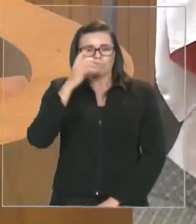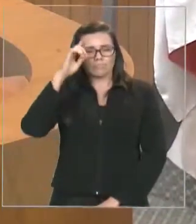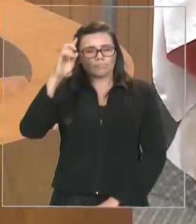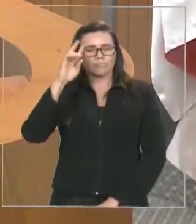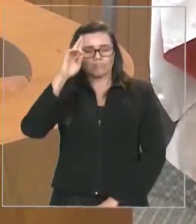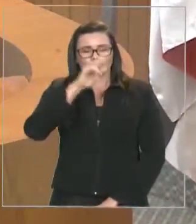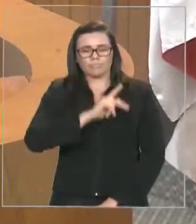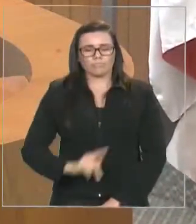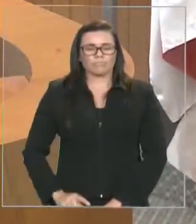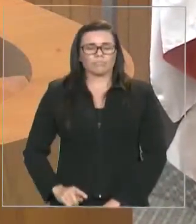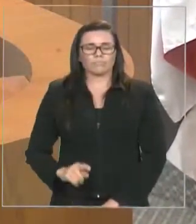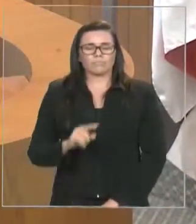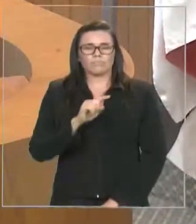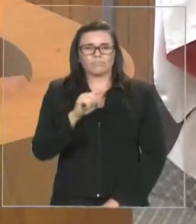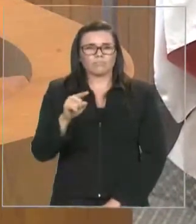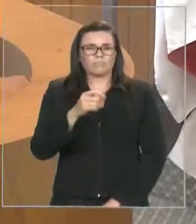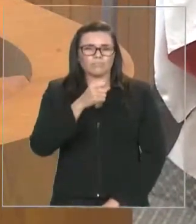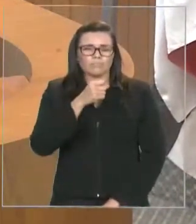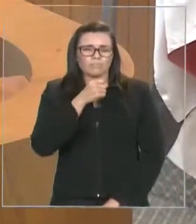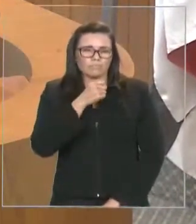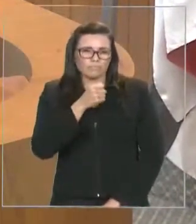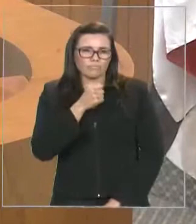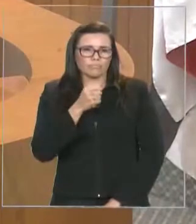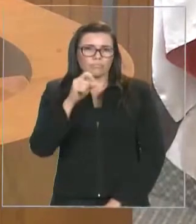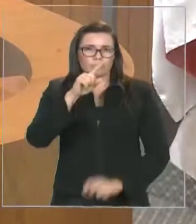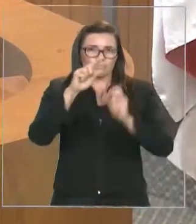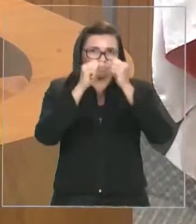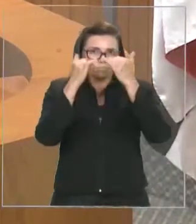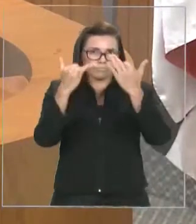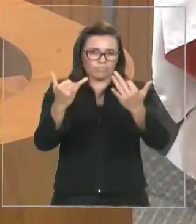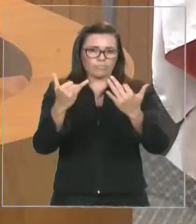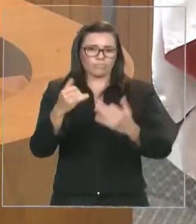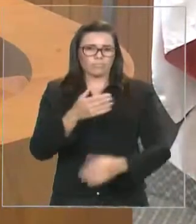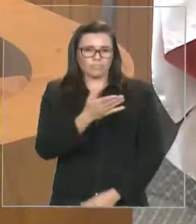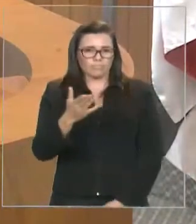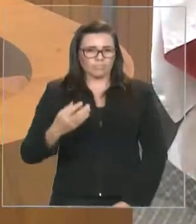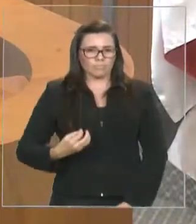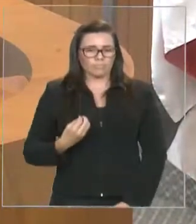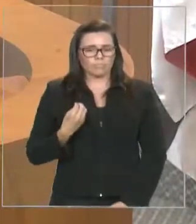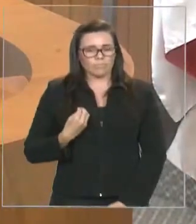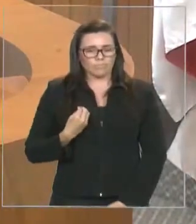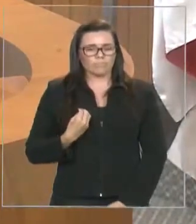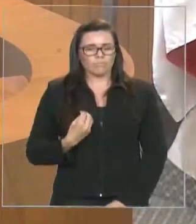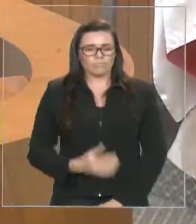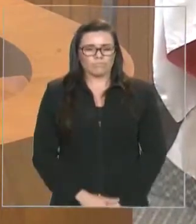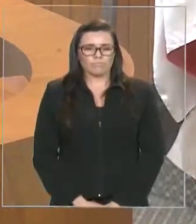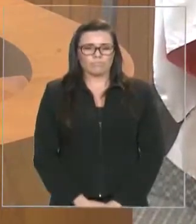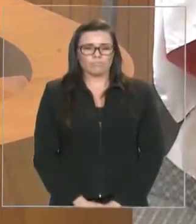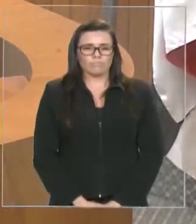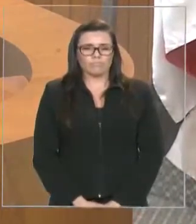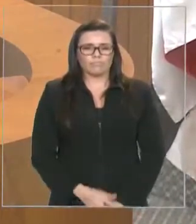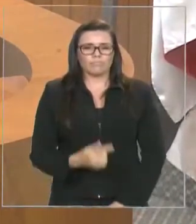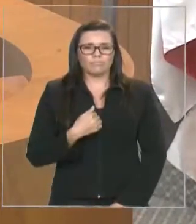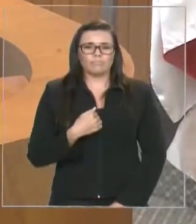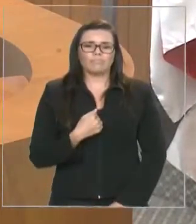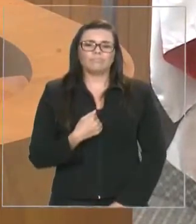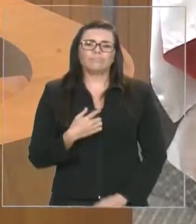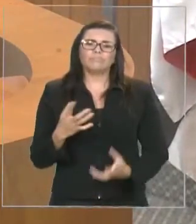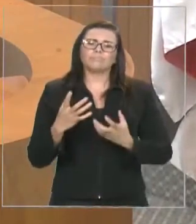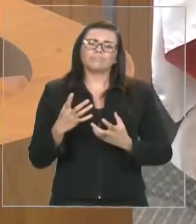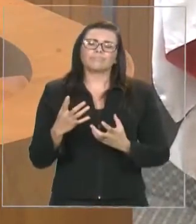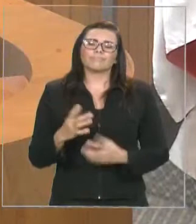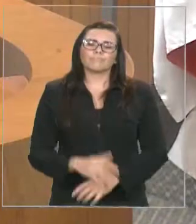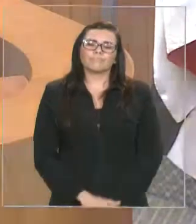galeria, a todos os presentes. Gostaria de começar registrando